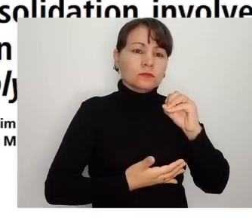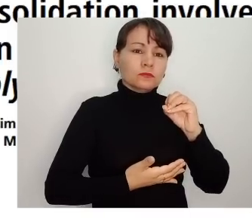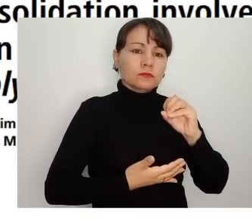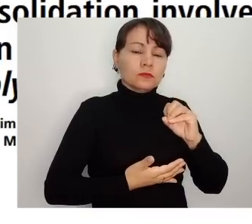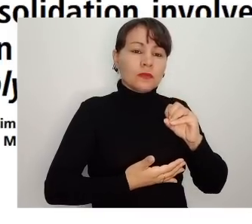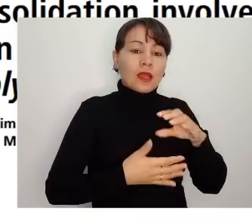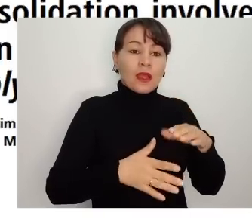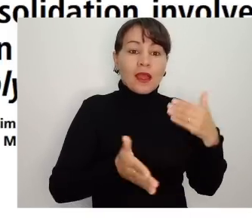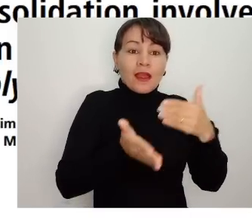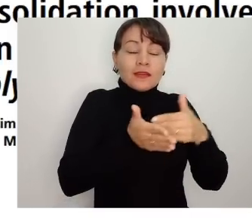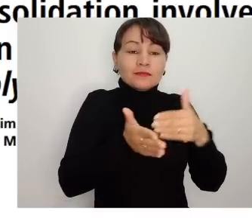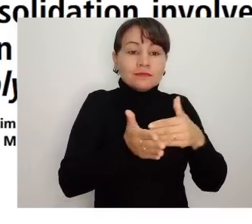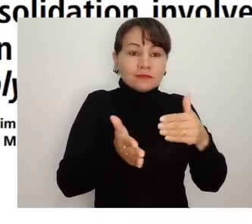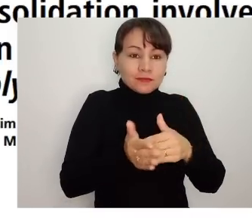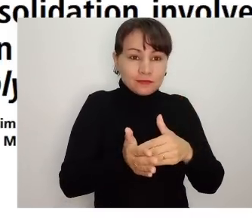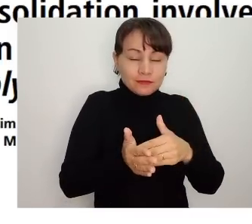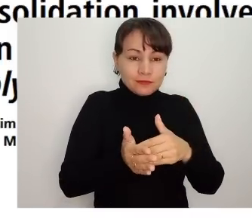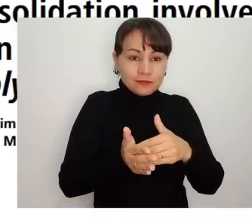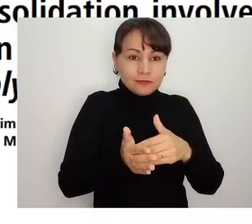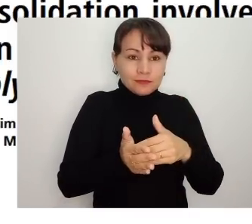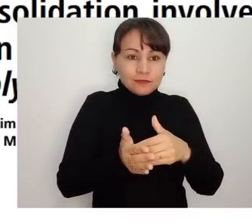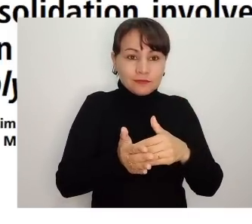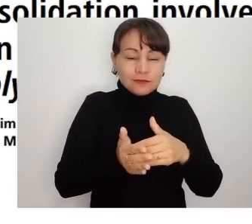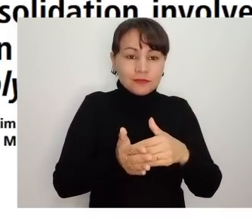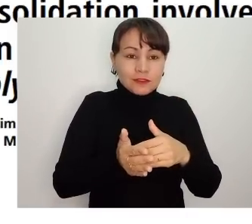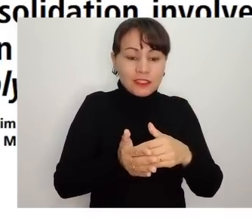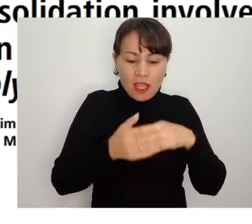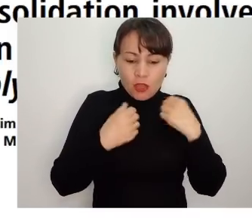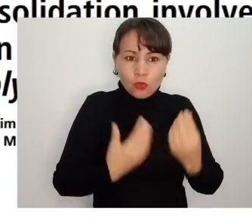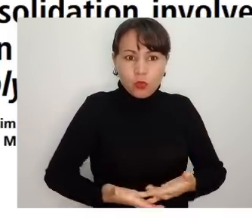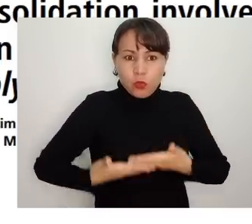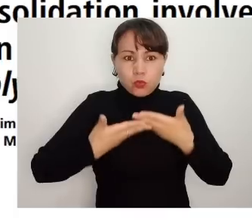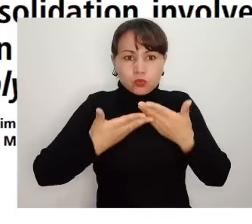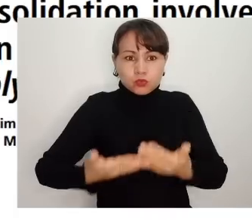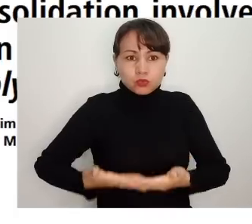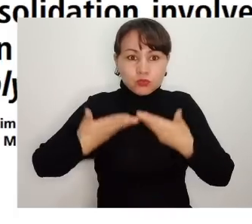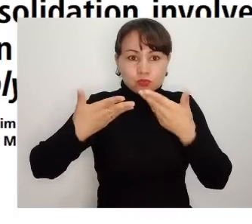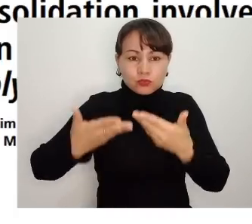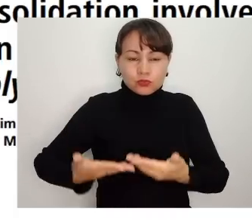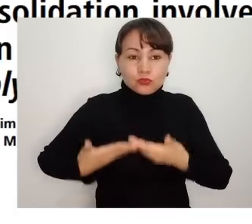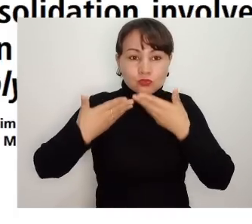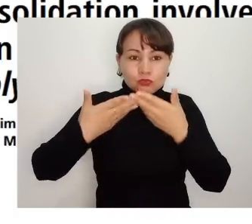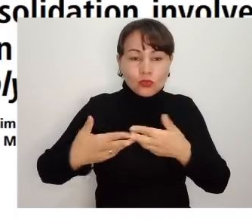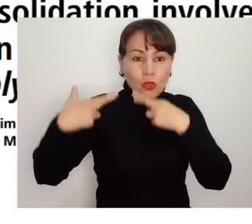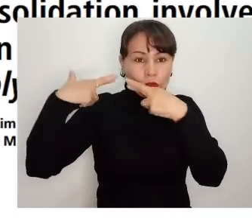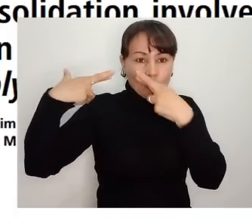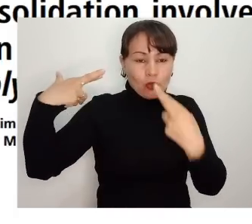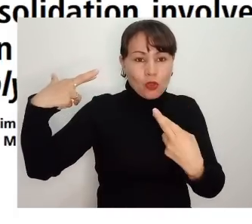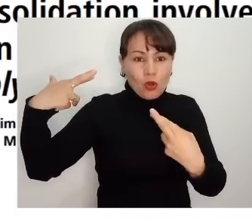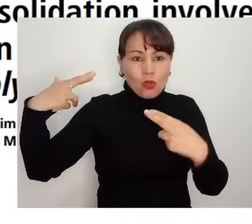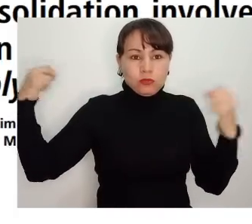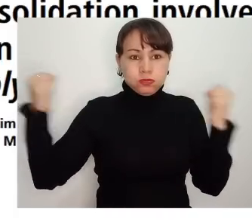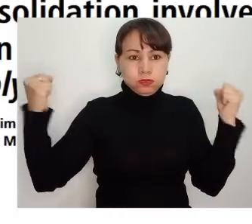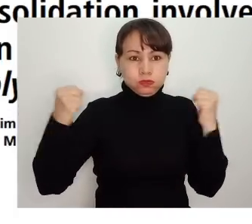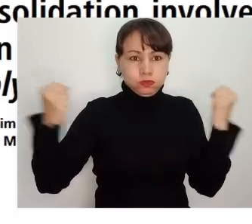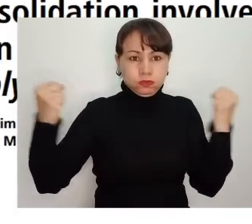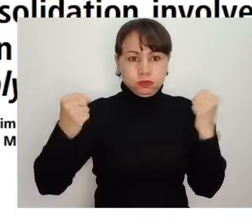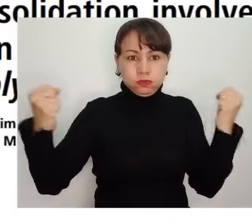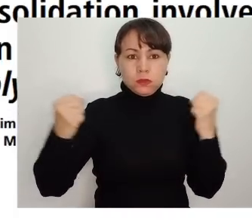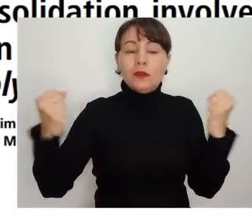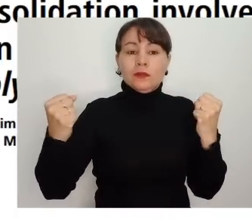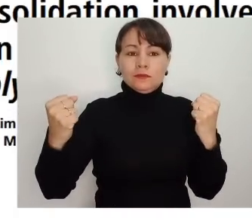E até chegar na atividade, na ativação de um neurônio motor.